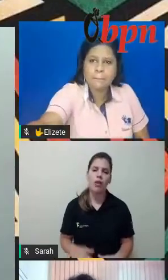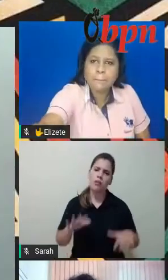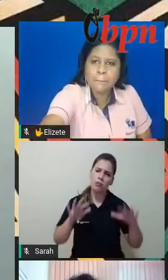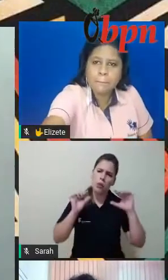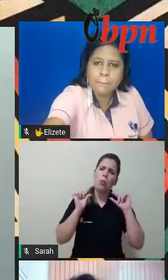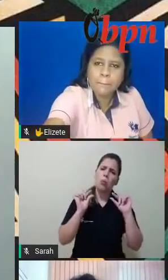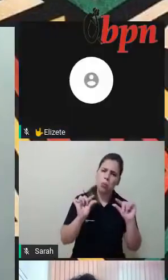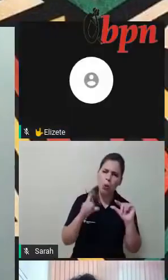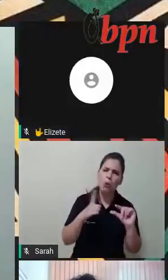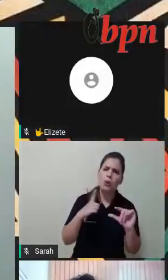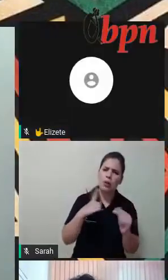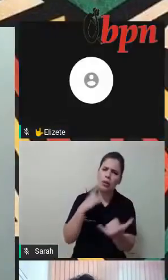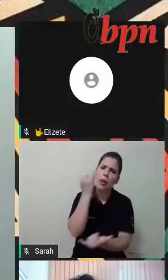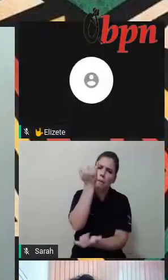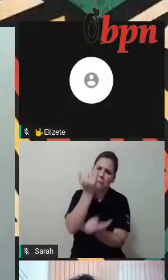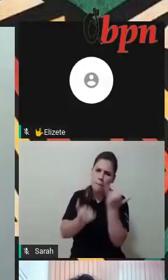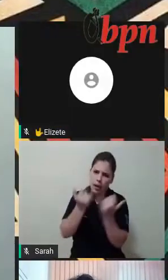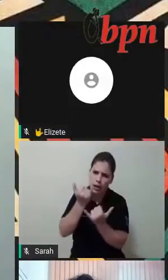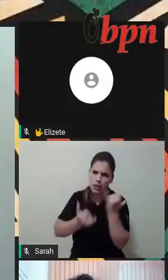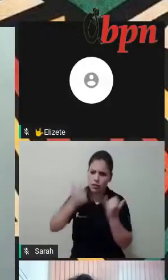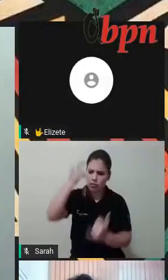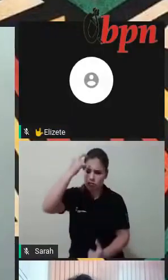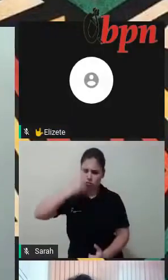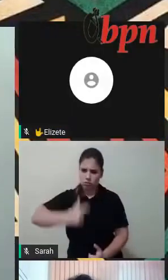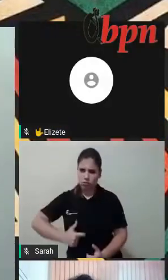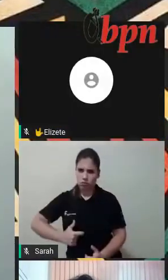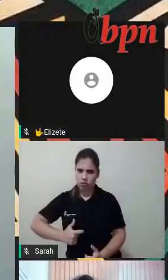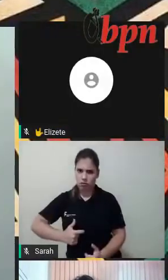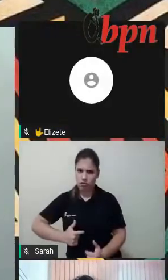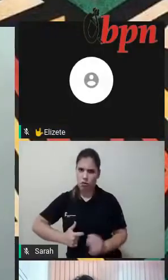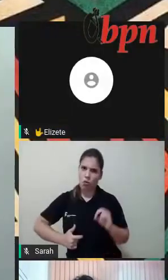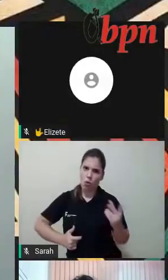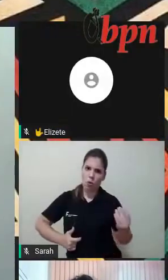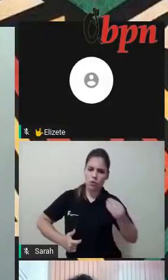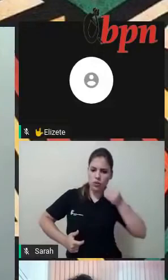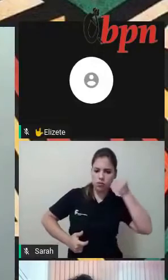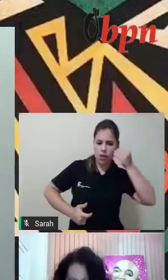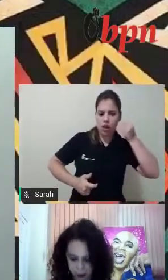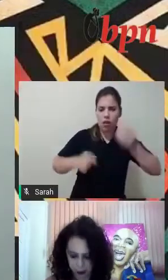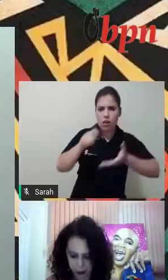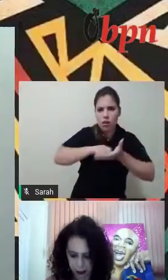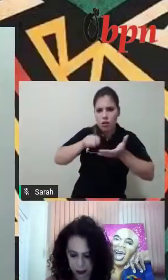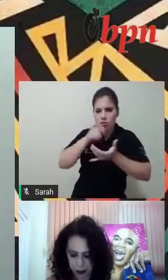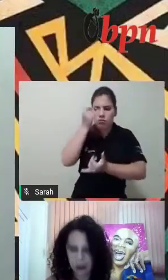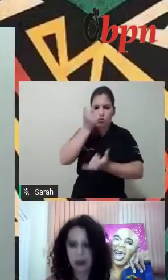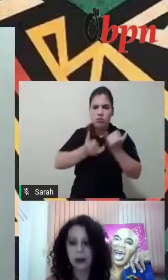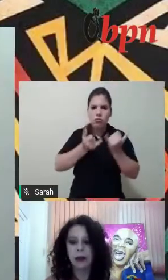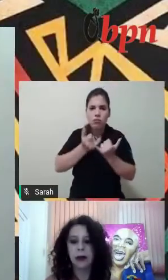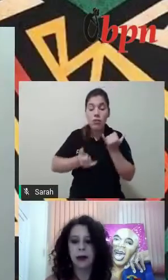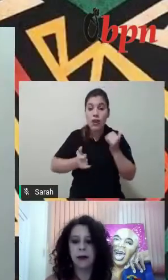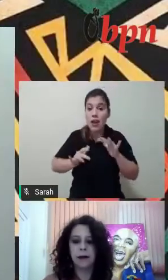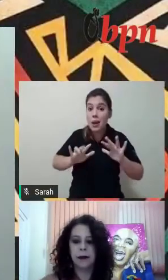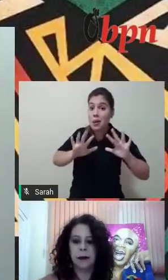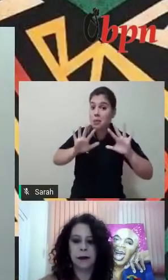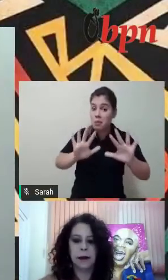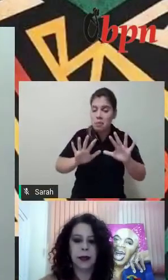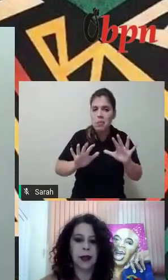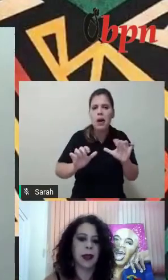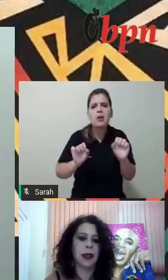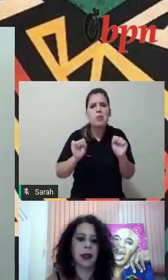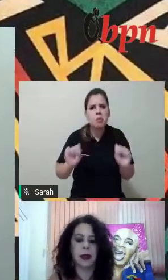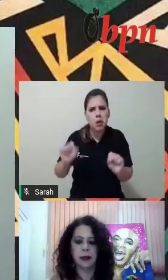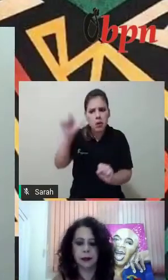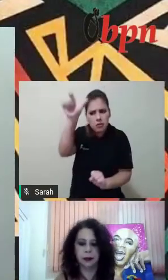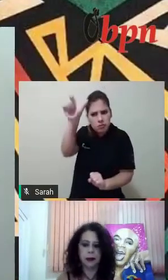a escrevivência, mas chega um momento que esse sujeito da escrita de si, que seria